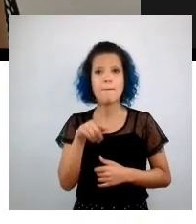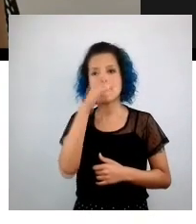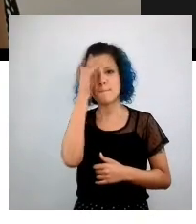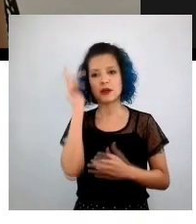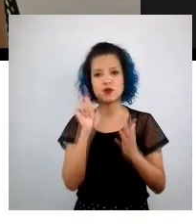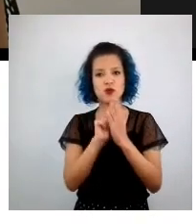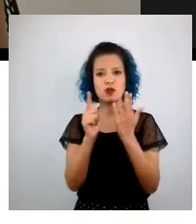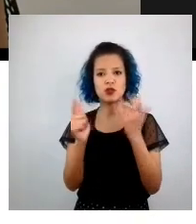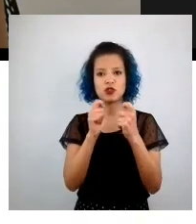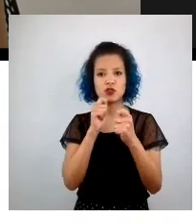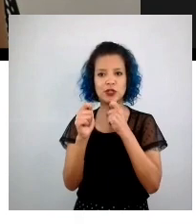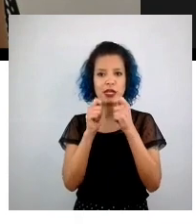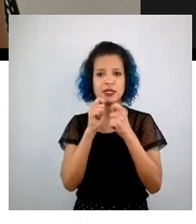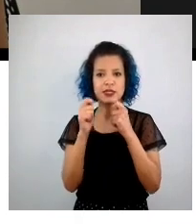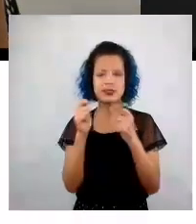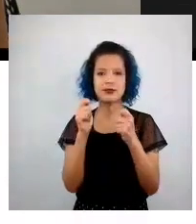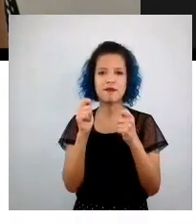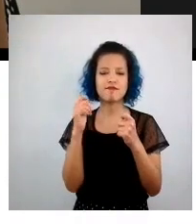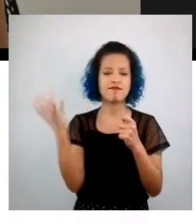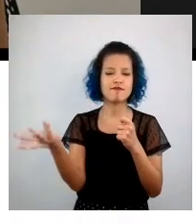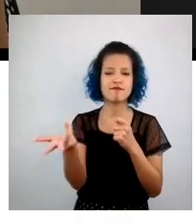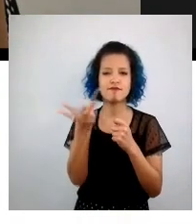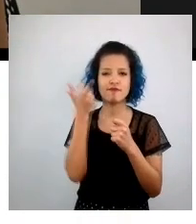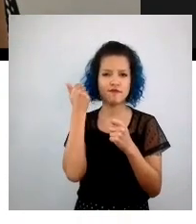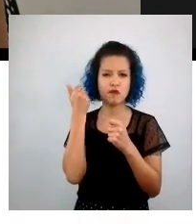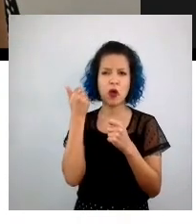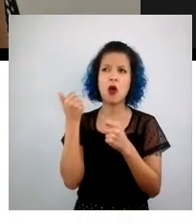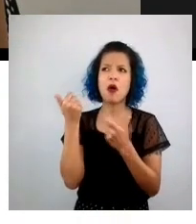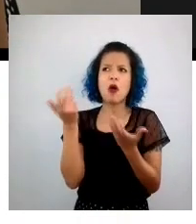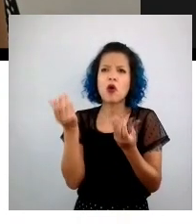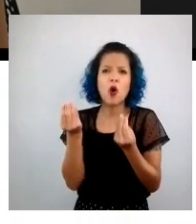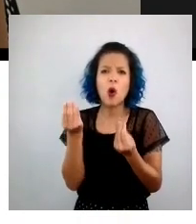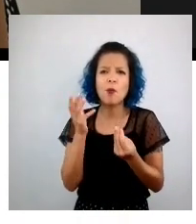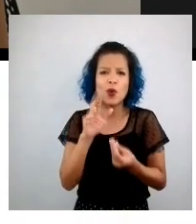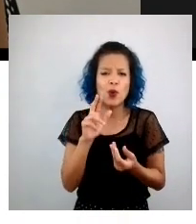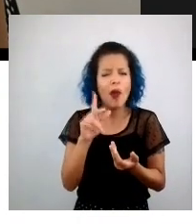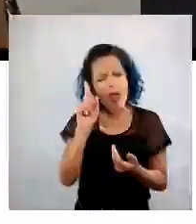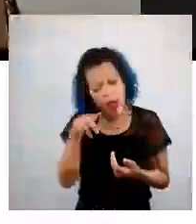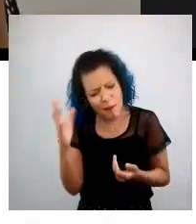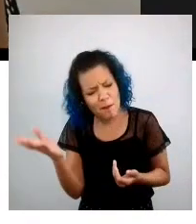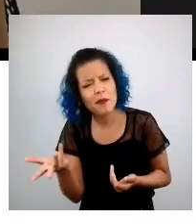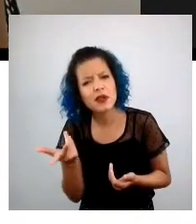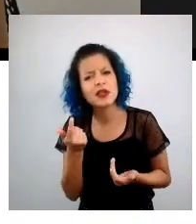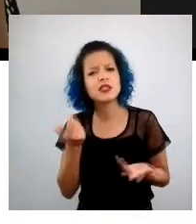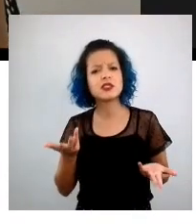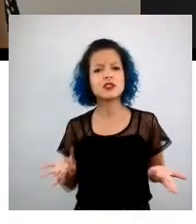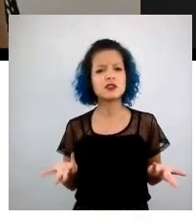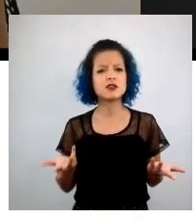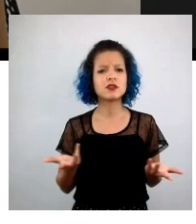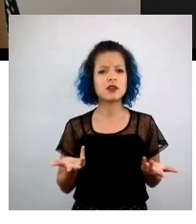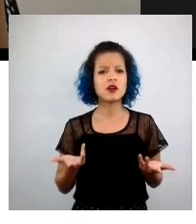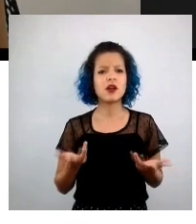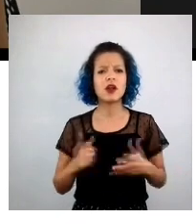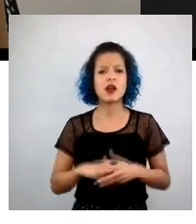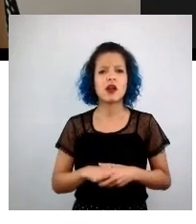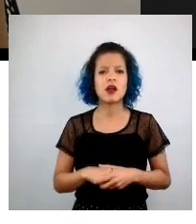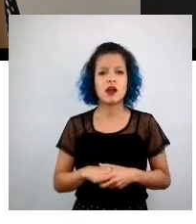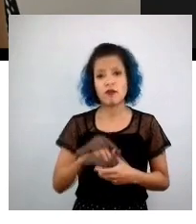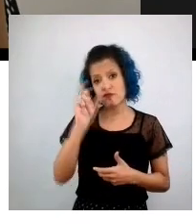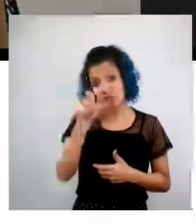Eu não consigo entender a configuração que não valida seu brilhantismo. Então,